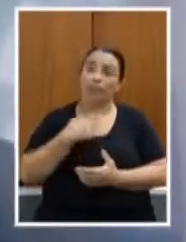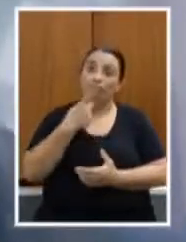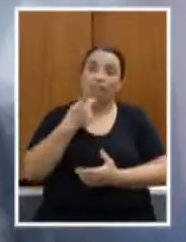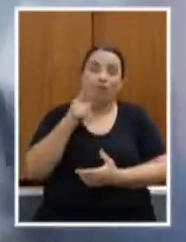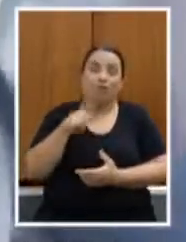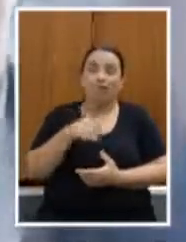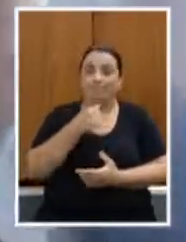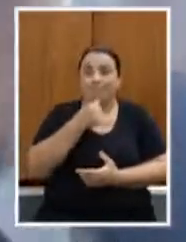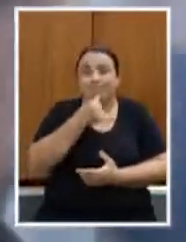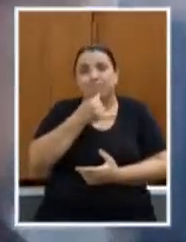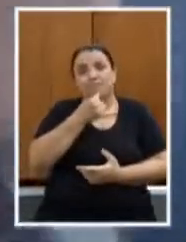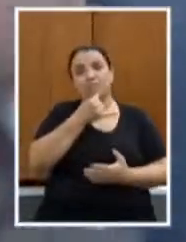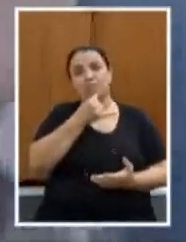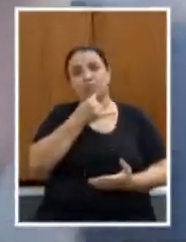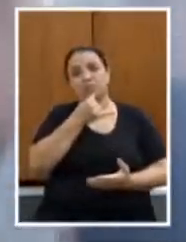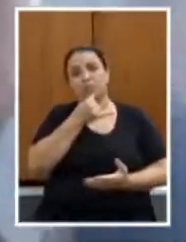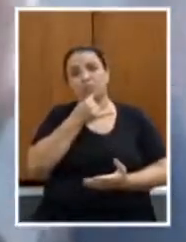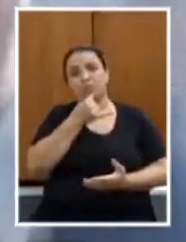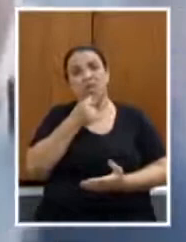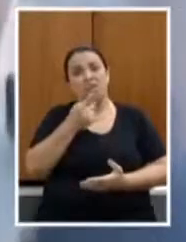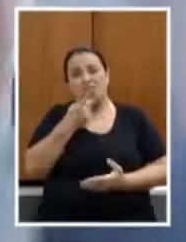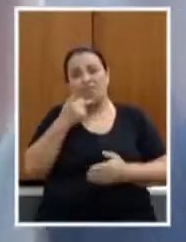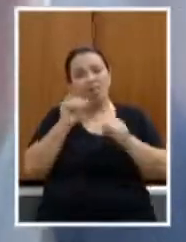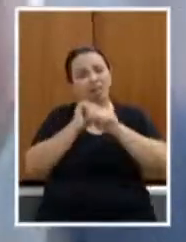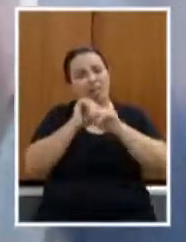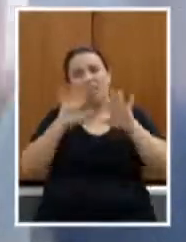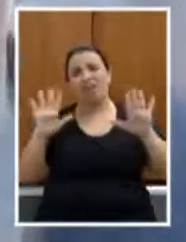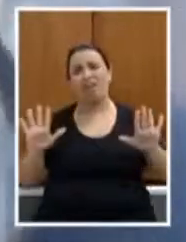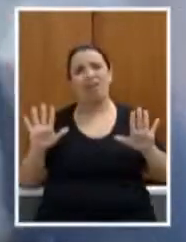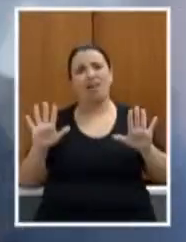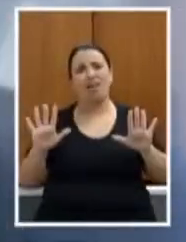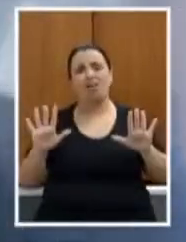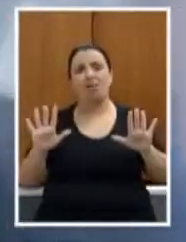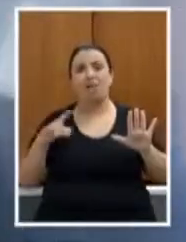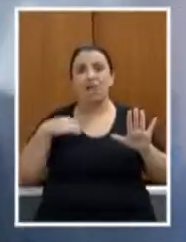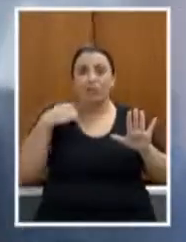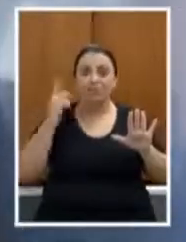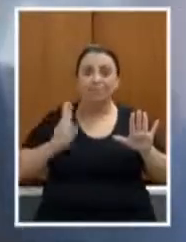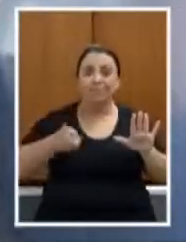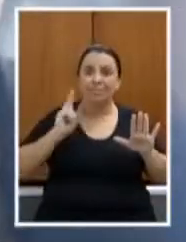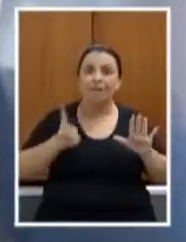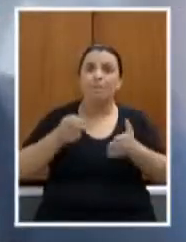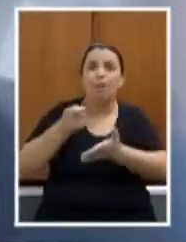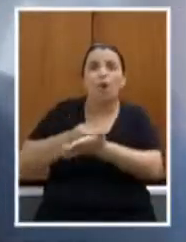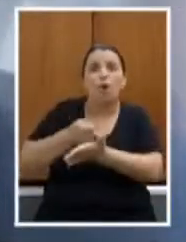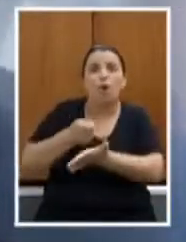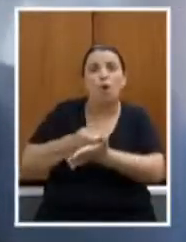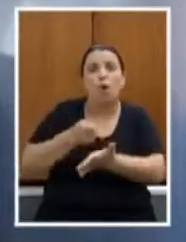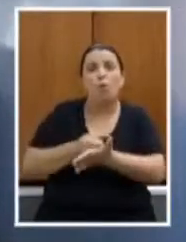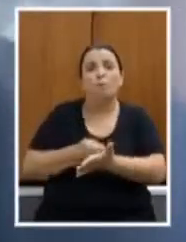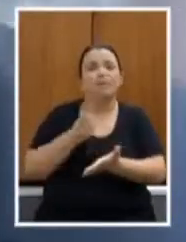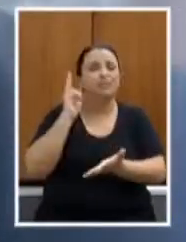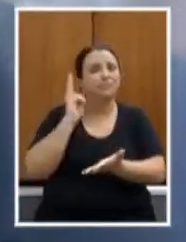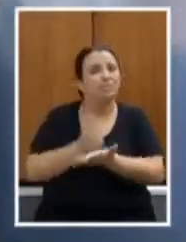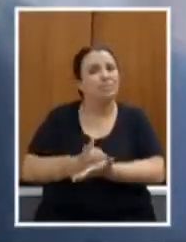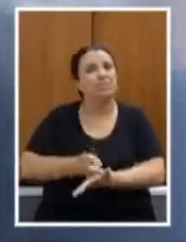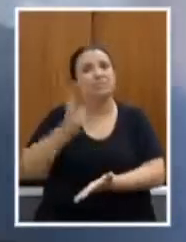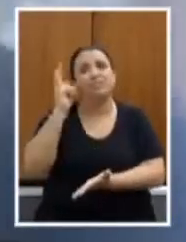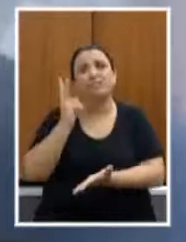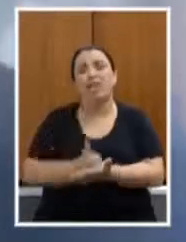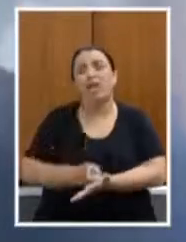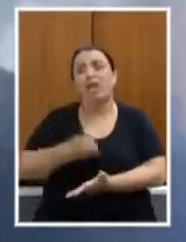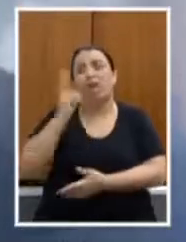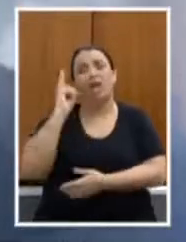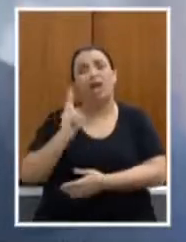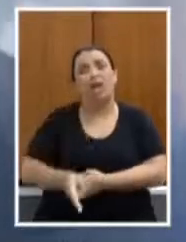os anos que fiz o encaminhamento, a minha fala é a mesma de cobrança. É a mesma. Eu venho fazendo a mesma fala, que é